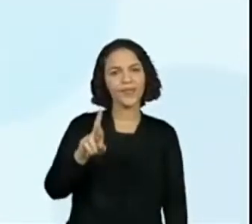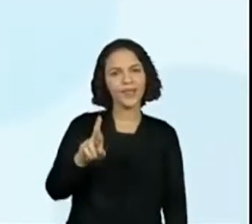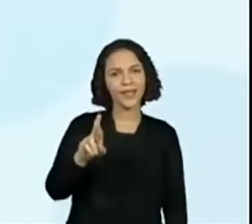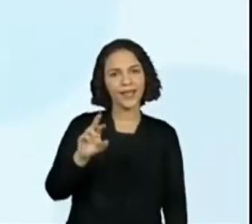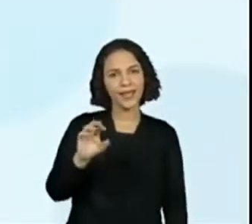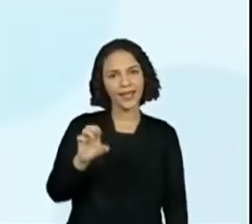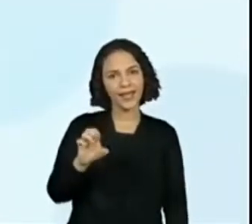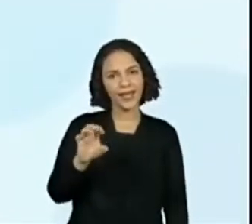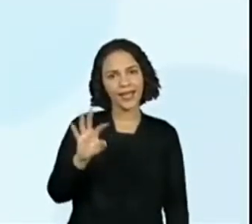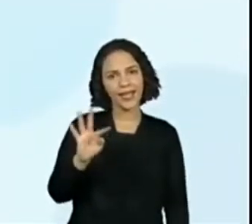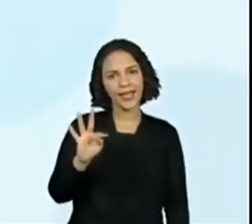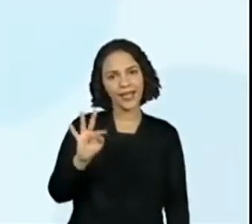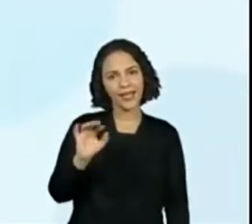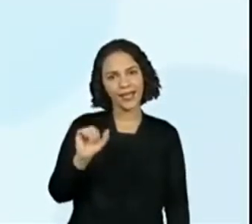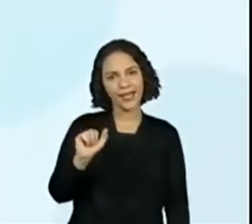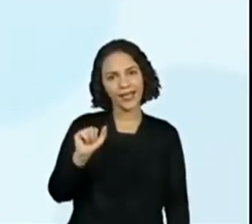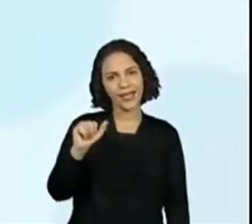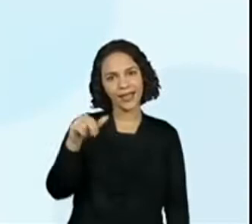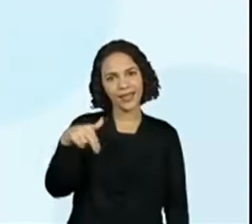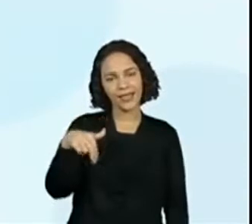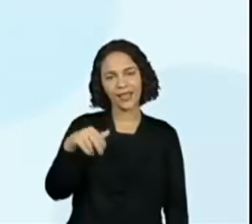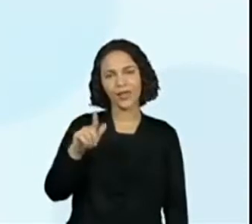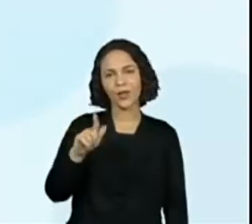é arredondado, ok?